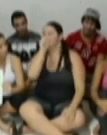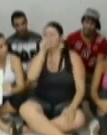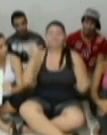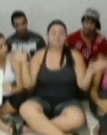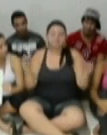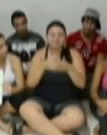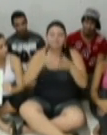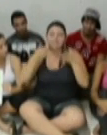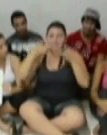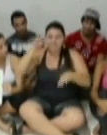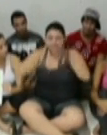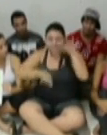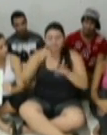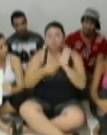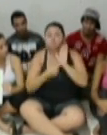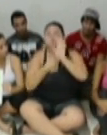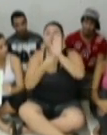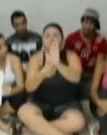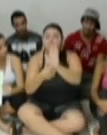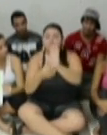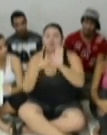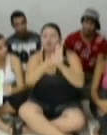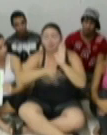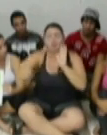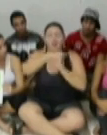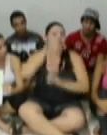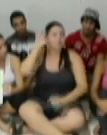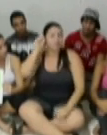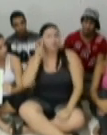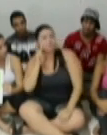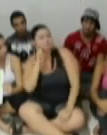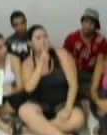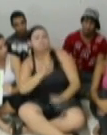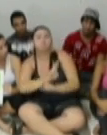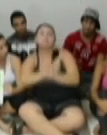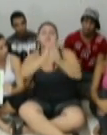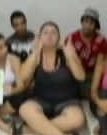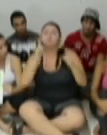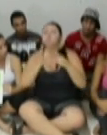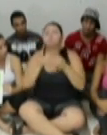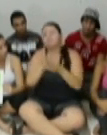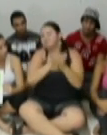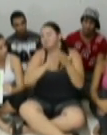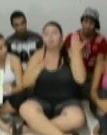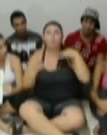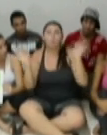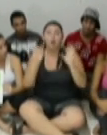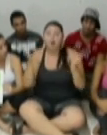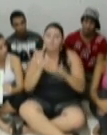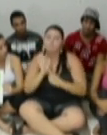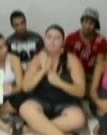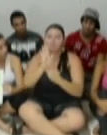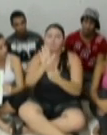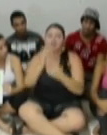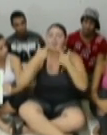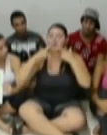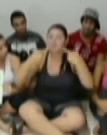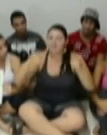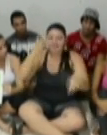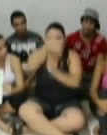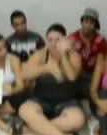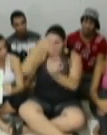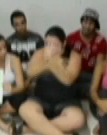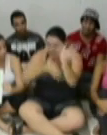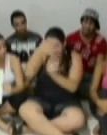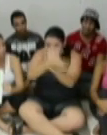bacana, muito legal. O que esse grupo mostra? Esse grupo mostra que nós somos diferentes, que nós temos